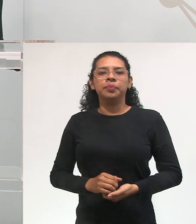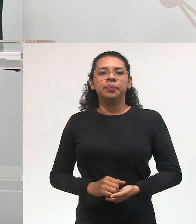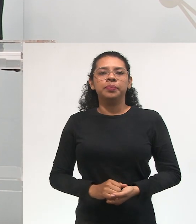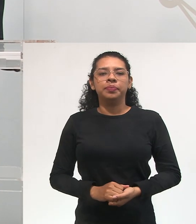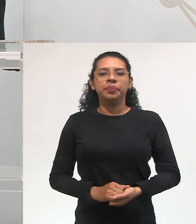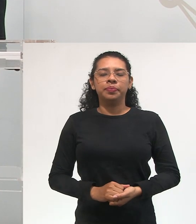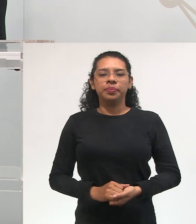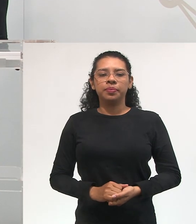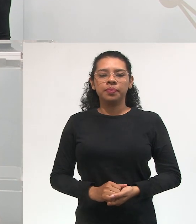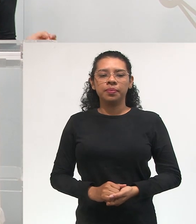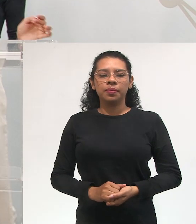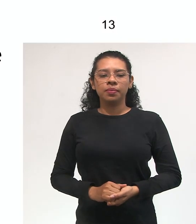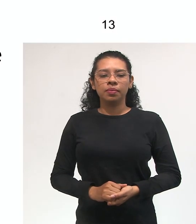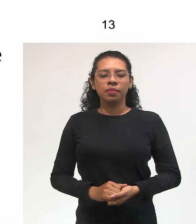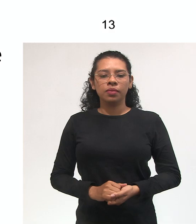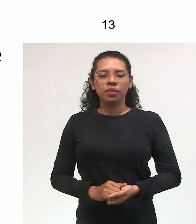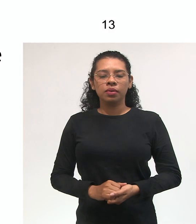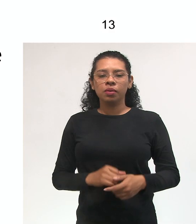Avançando.